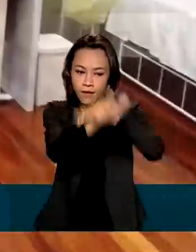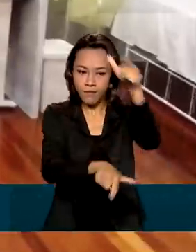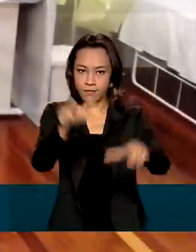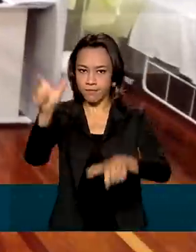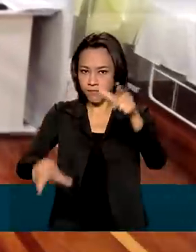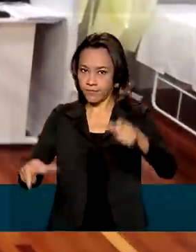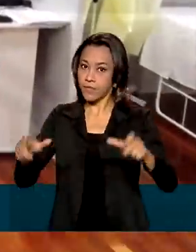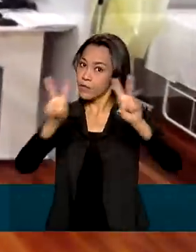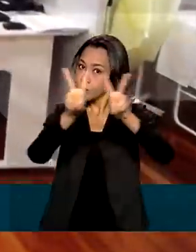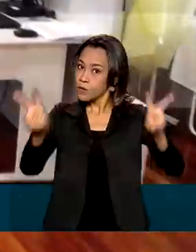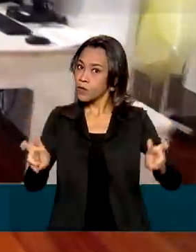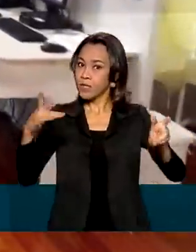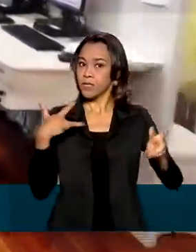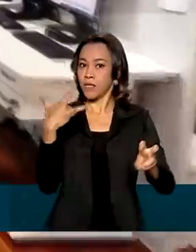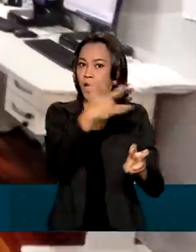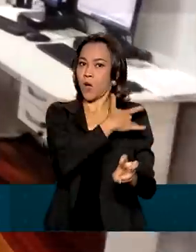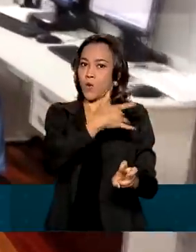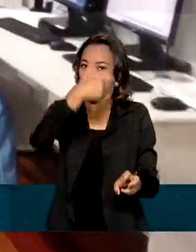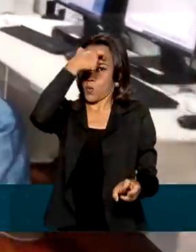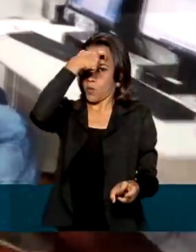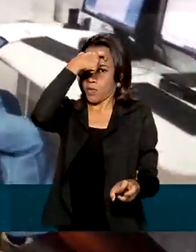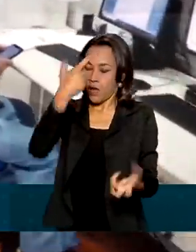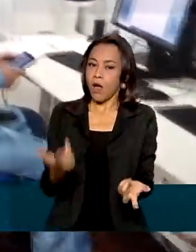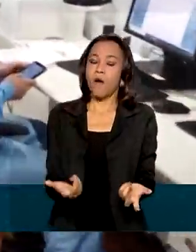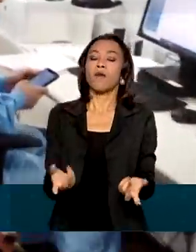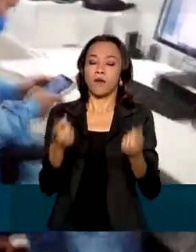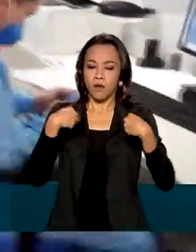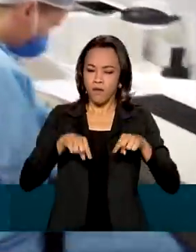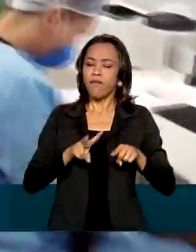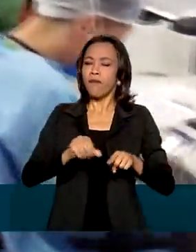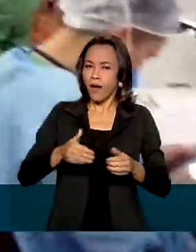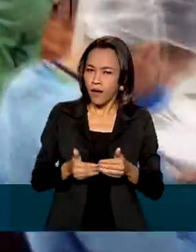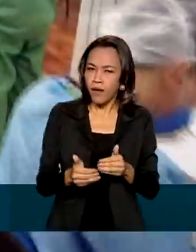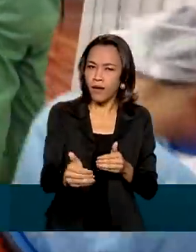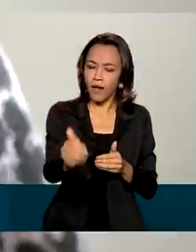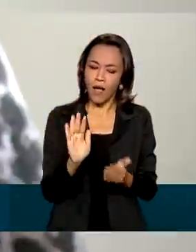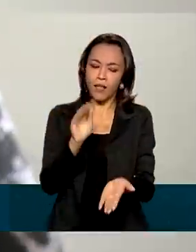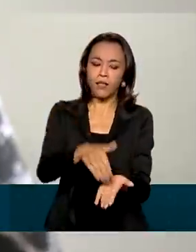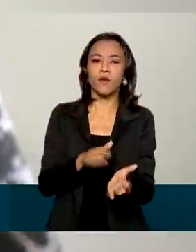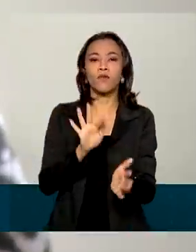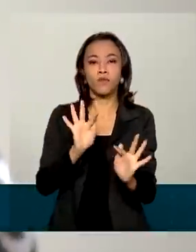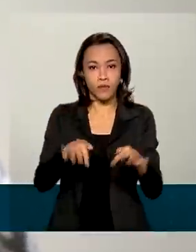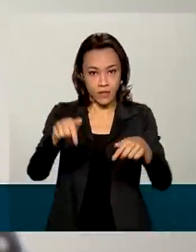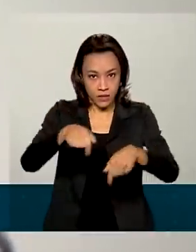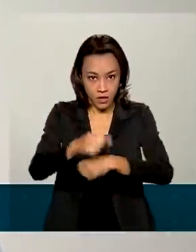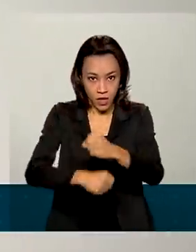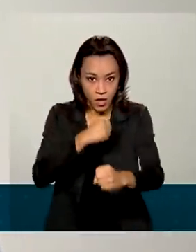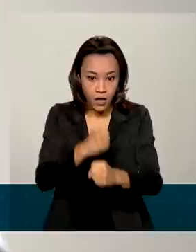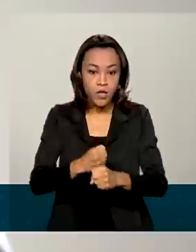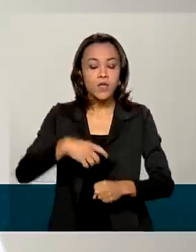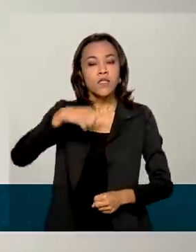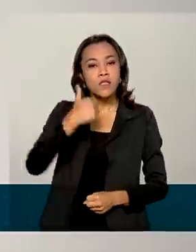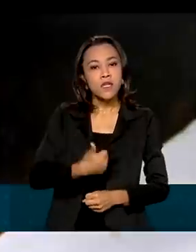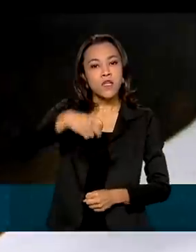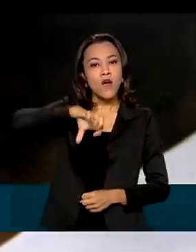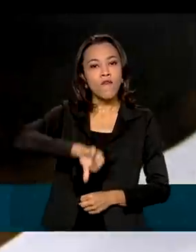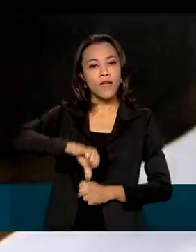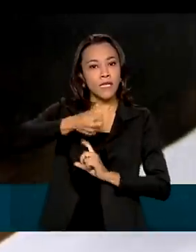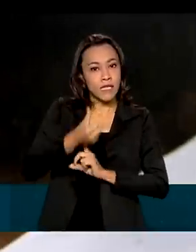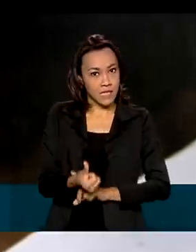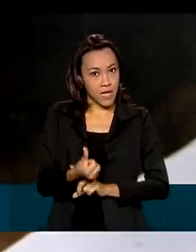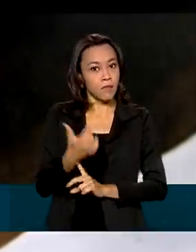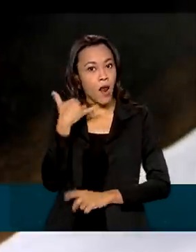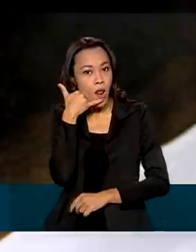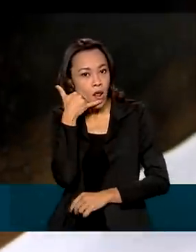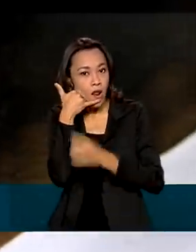mental. E até o final do ano será criada uma linha exclusiva, a 196, para atender pessoas que pensam